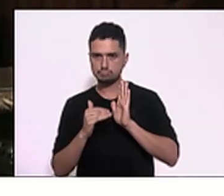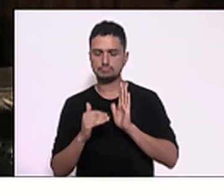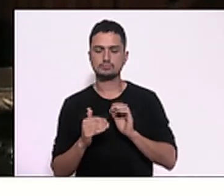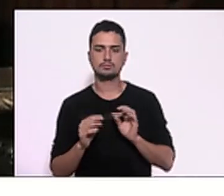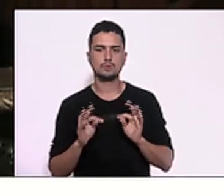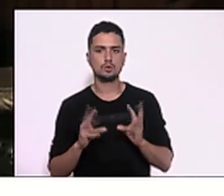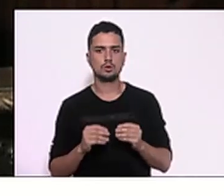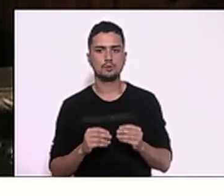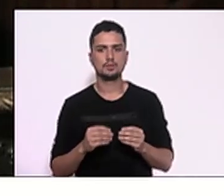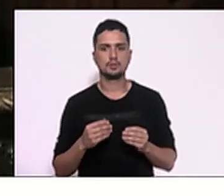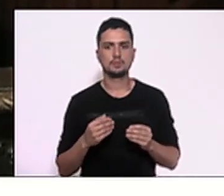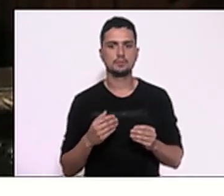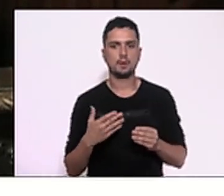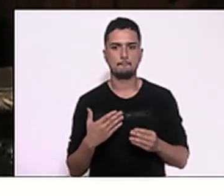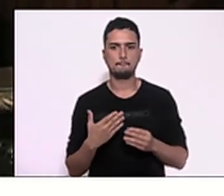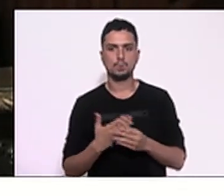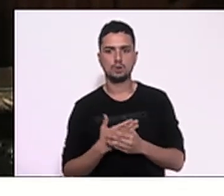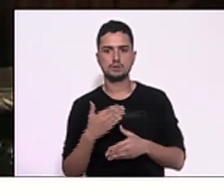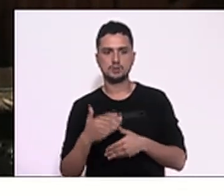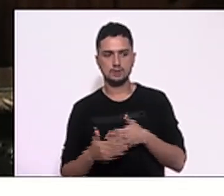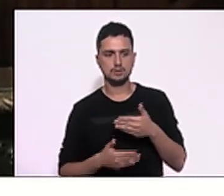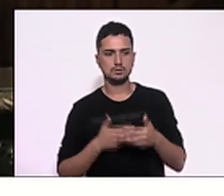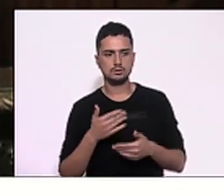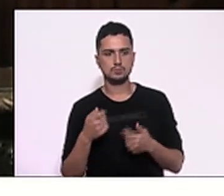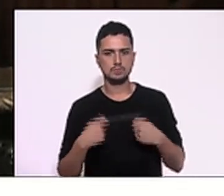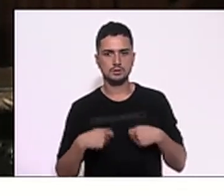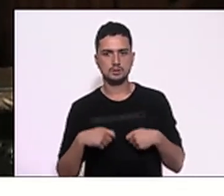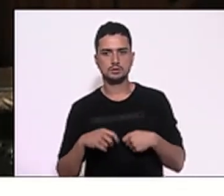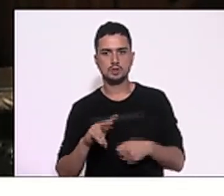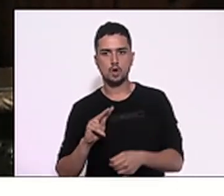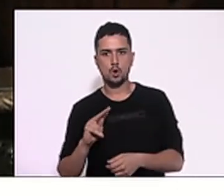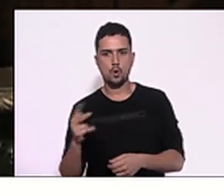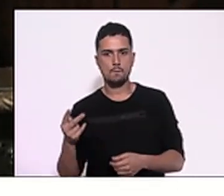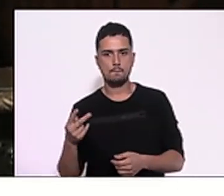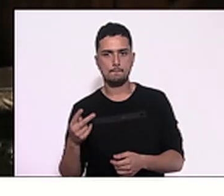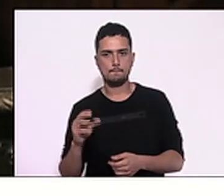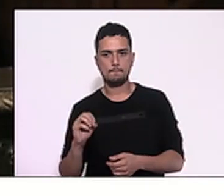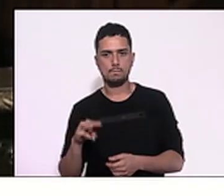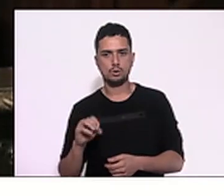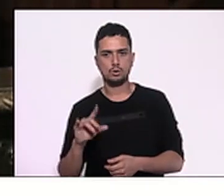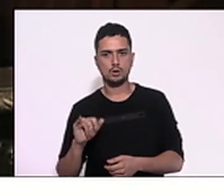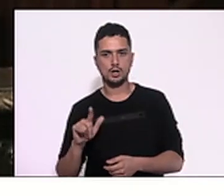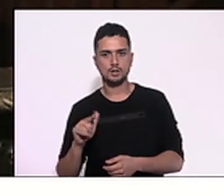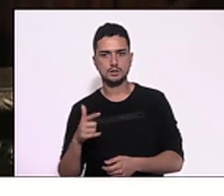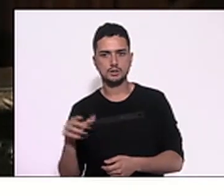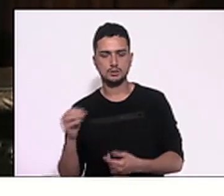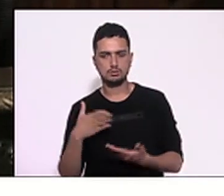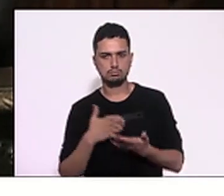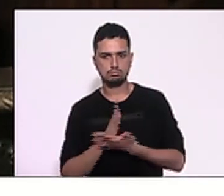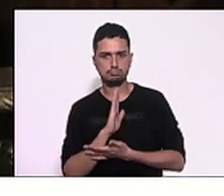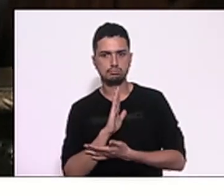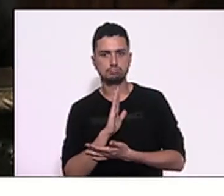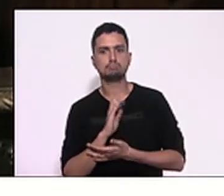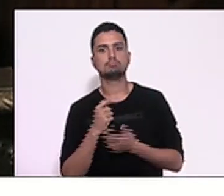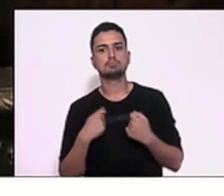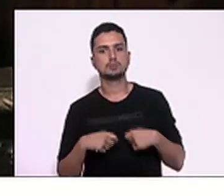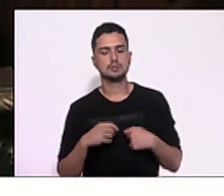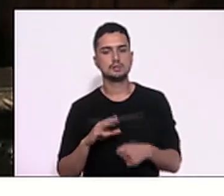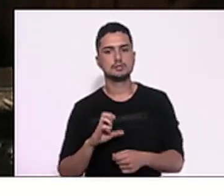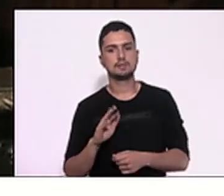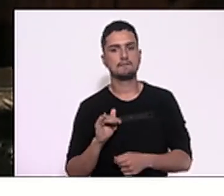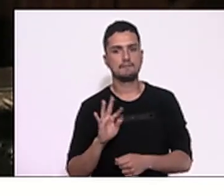há lista tríplice. É o que fixa a legislação federal. Então, faz-se um processo de consulta eleitoral, nos marcos do que a